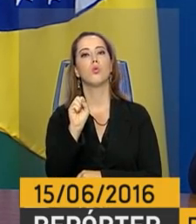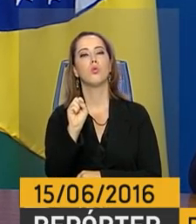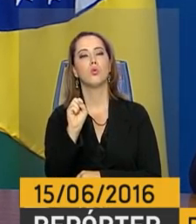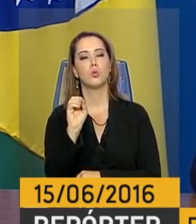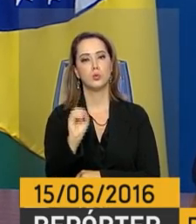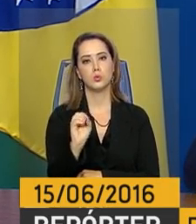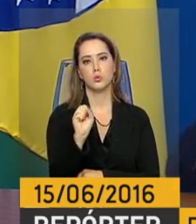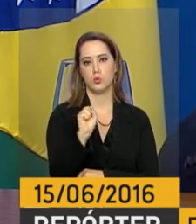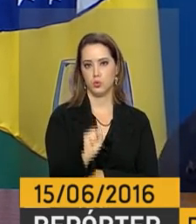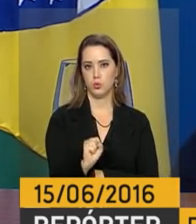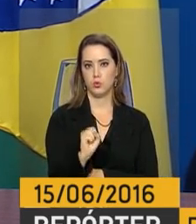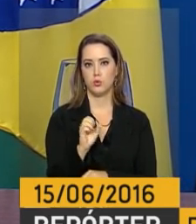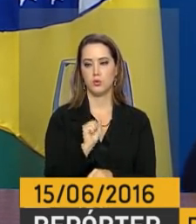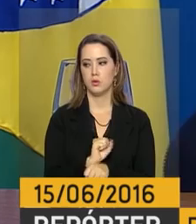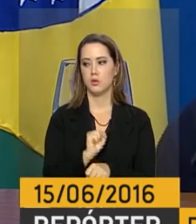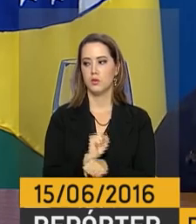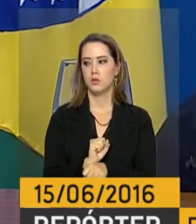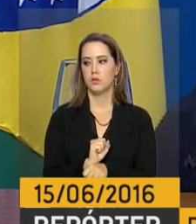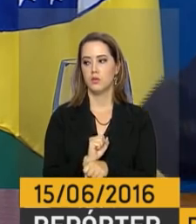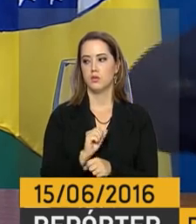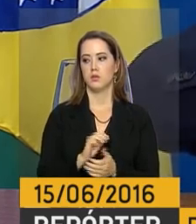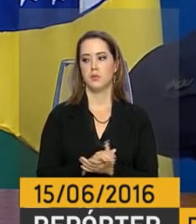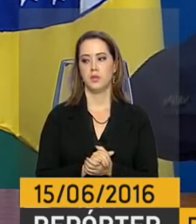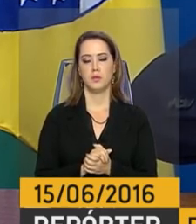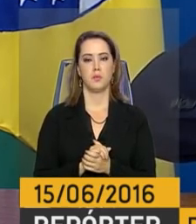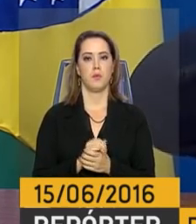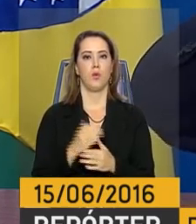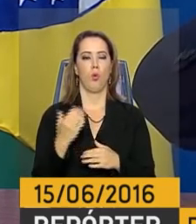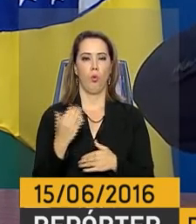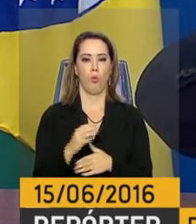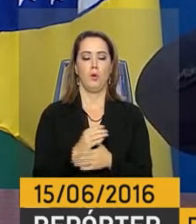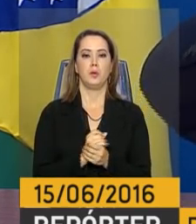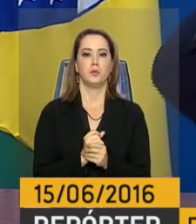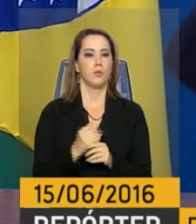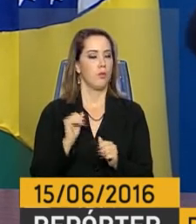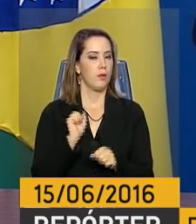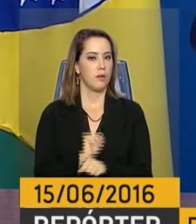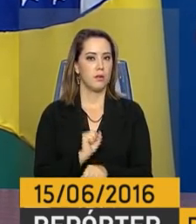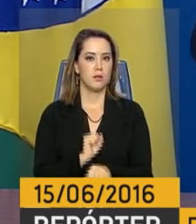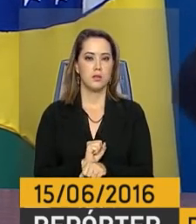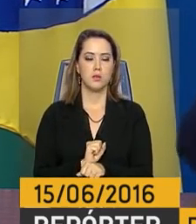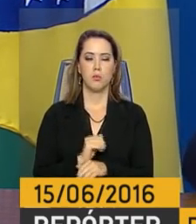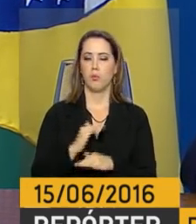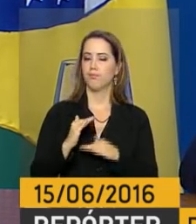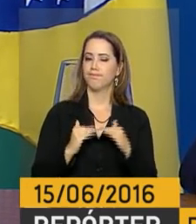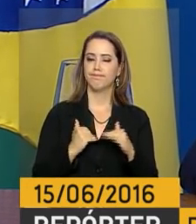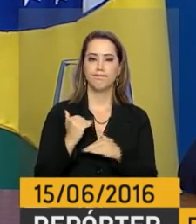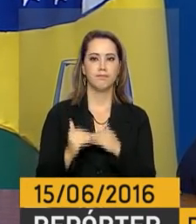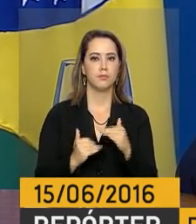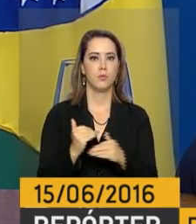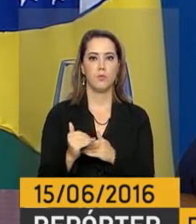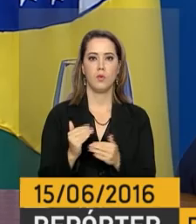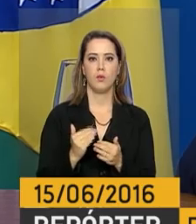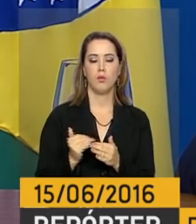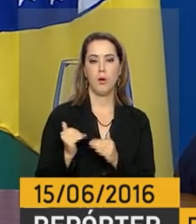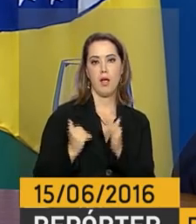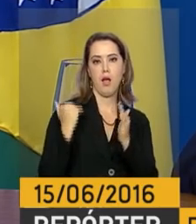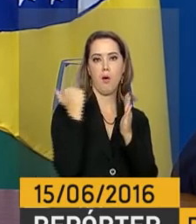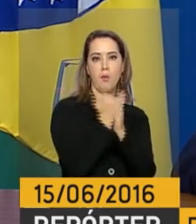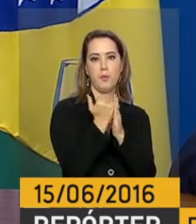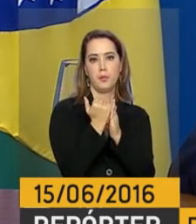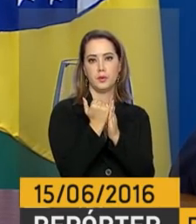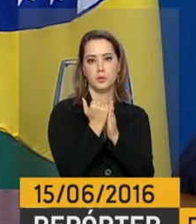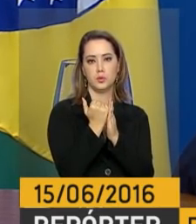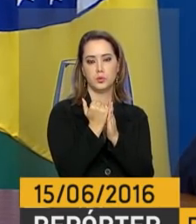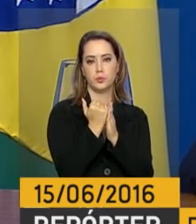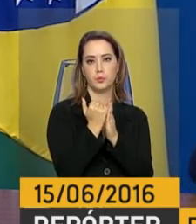sendo realizadas. Em resumo, paralisa qualquer aumento dali para a frente, né? Basicamente